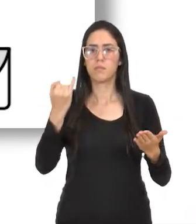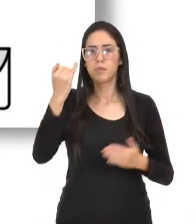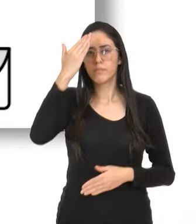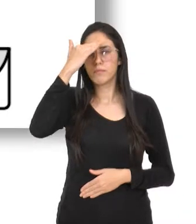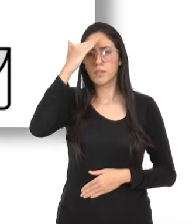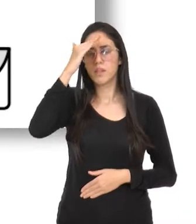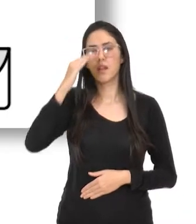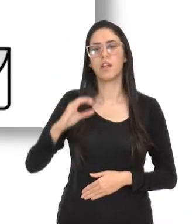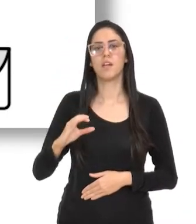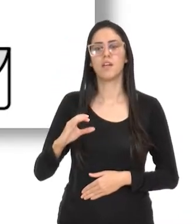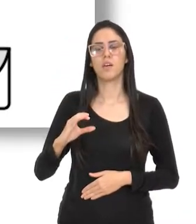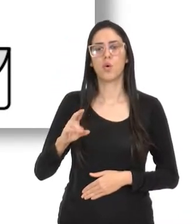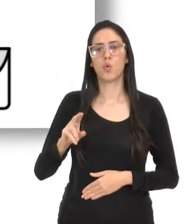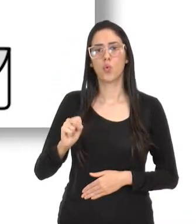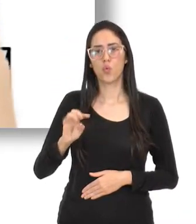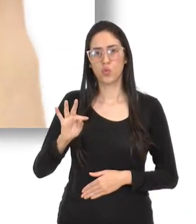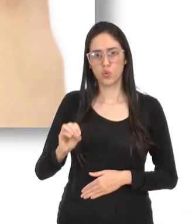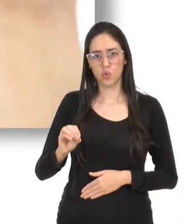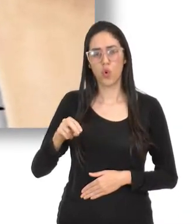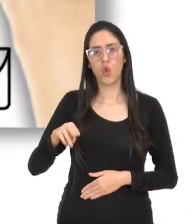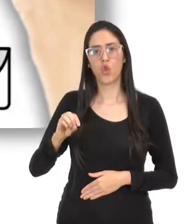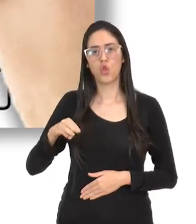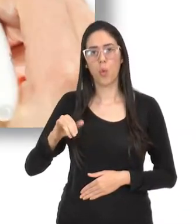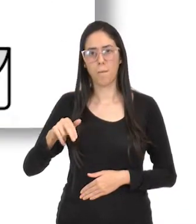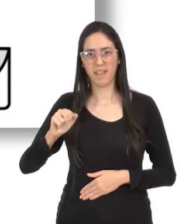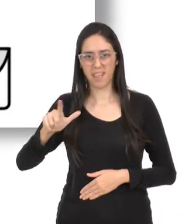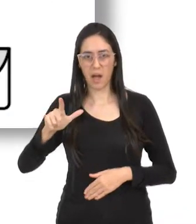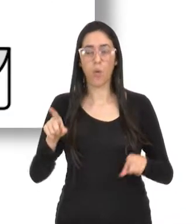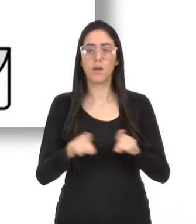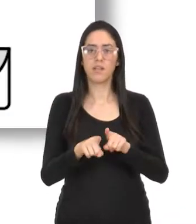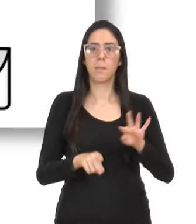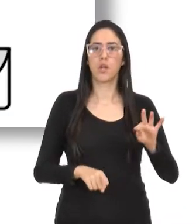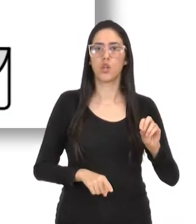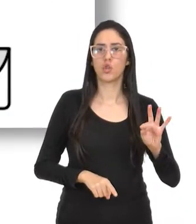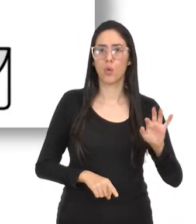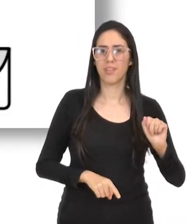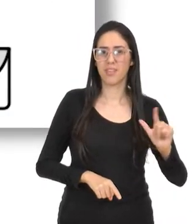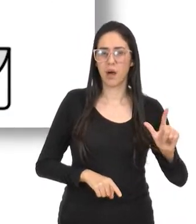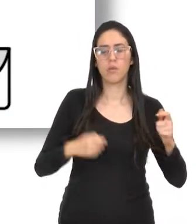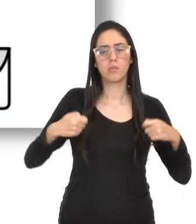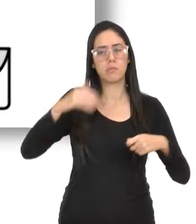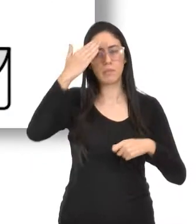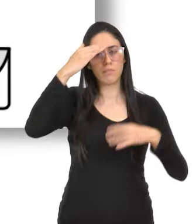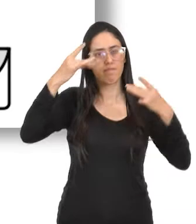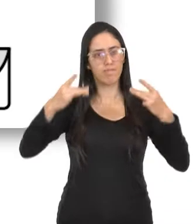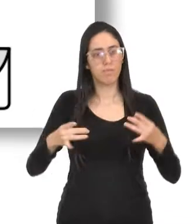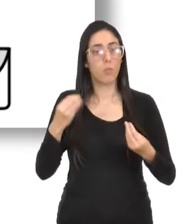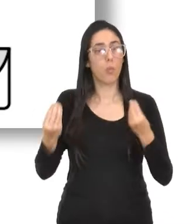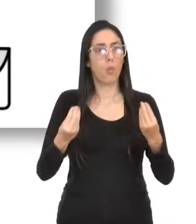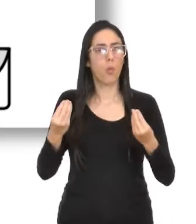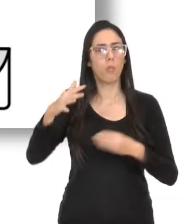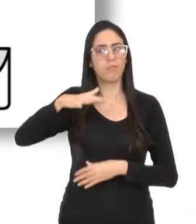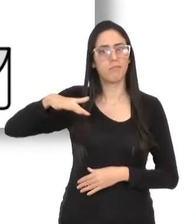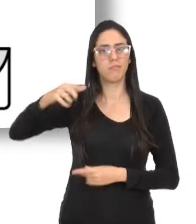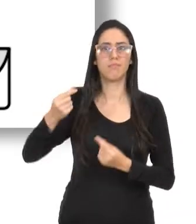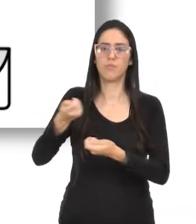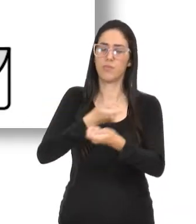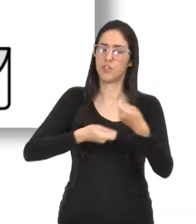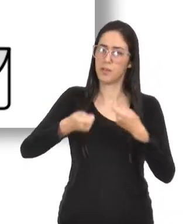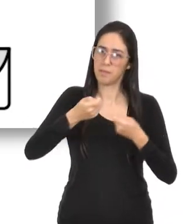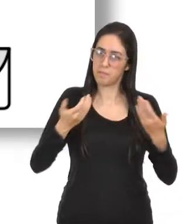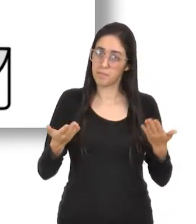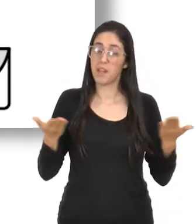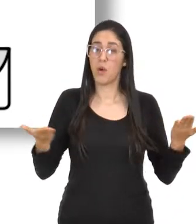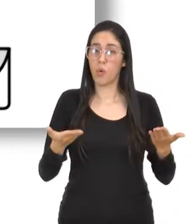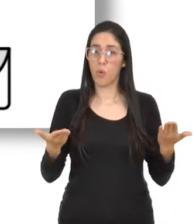compreender sobre o custo efetivo nominal e o custo efetivo total expõe novas possibilidades ao lidar com o mercado financeiro.